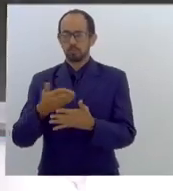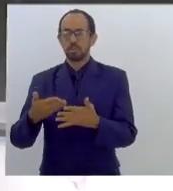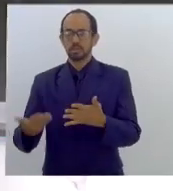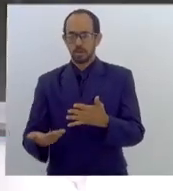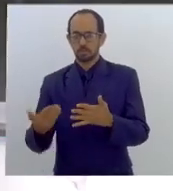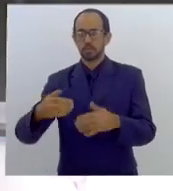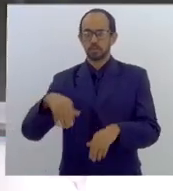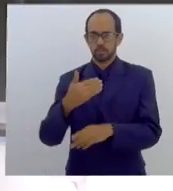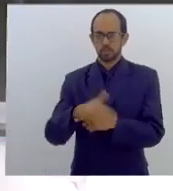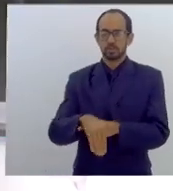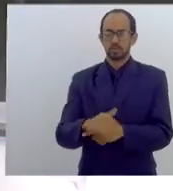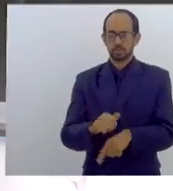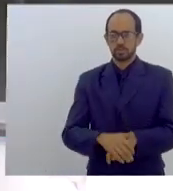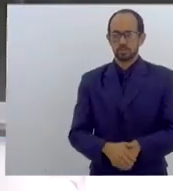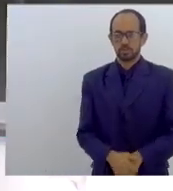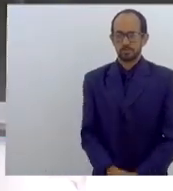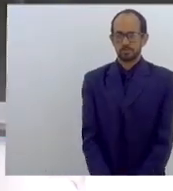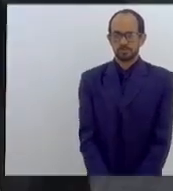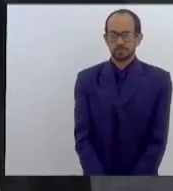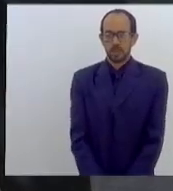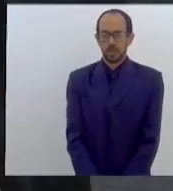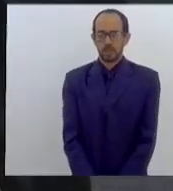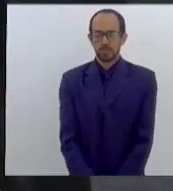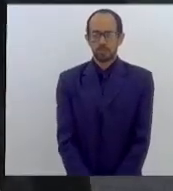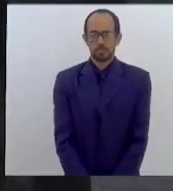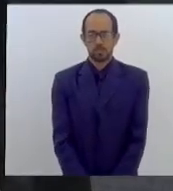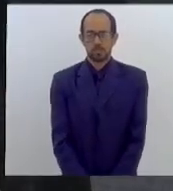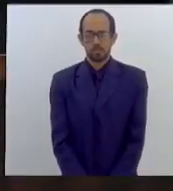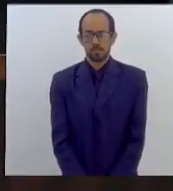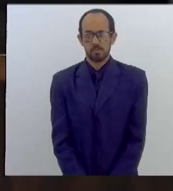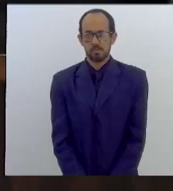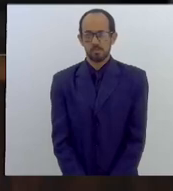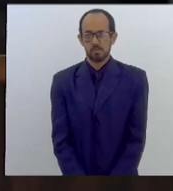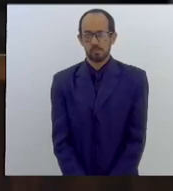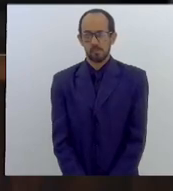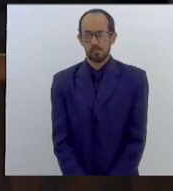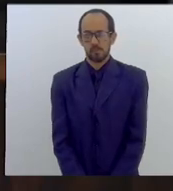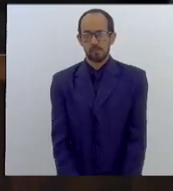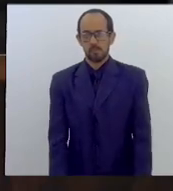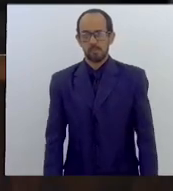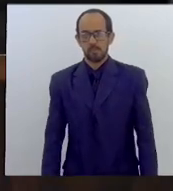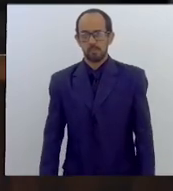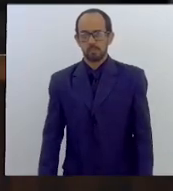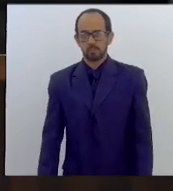primeira sai de fonte de custeio, a segunda está sendo incorporada ao texto. Ele não quer.